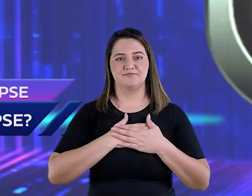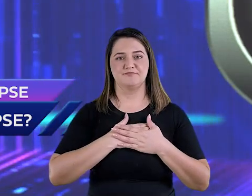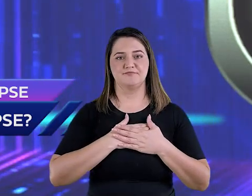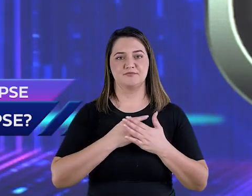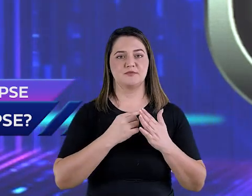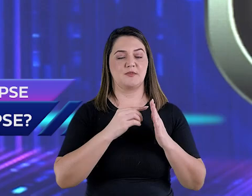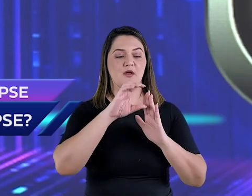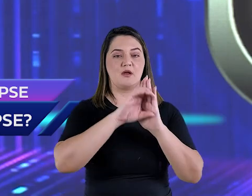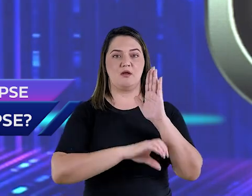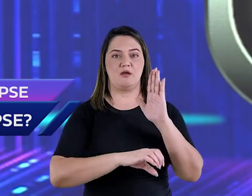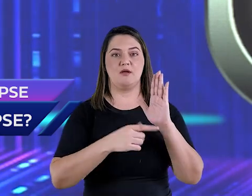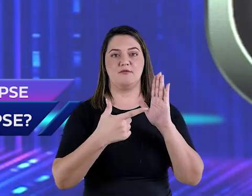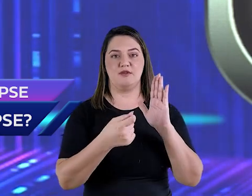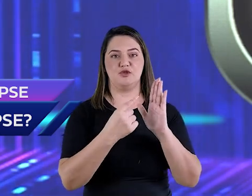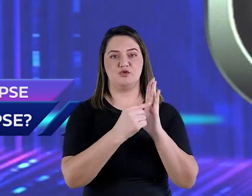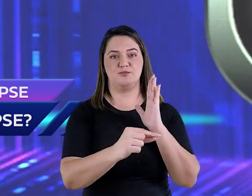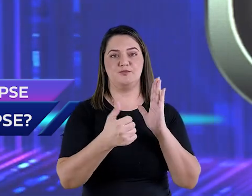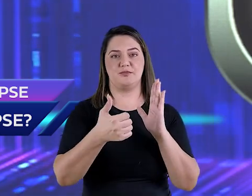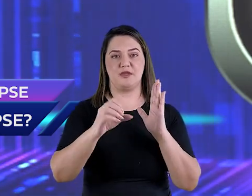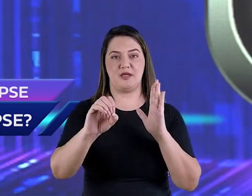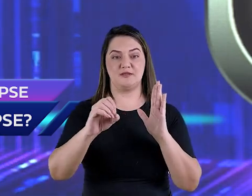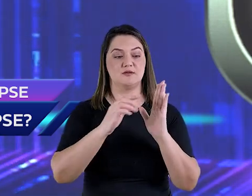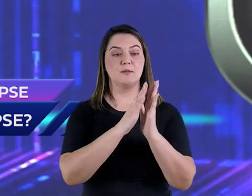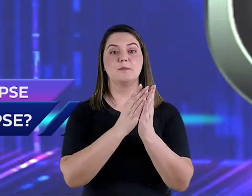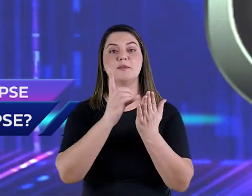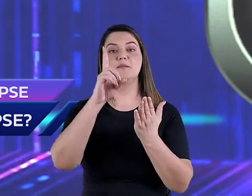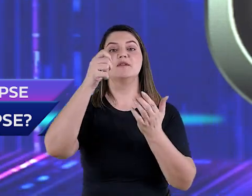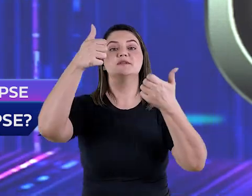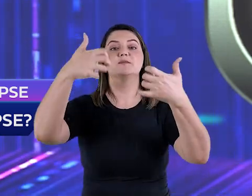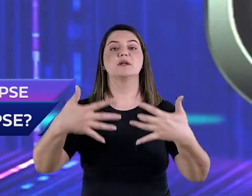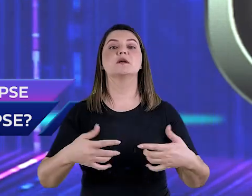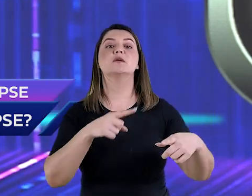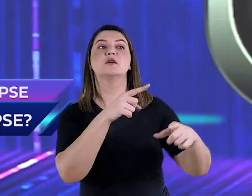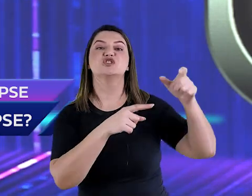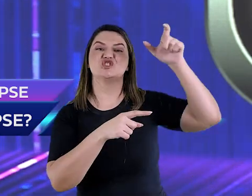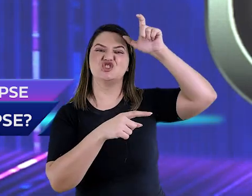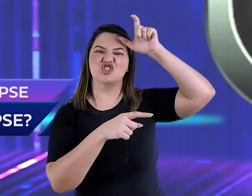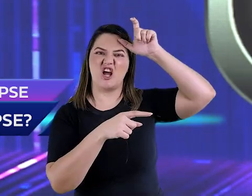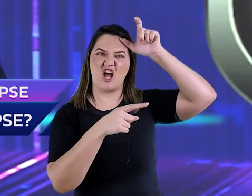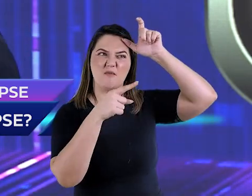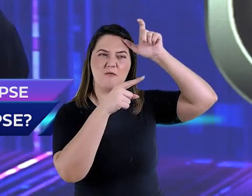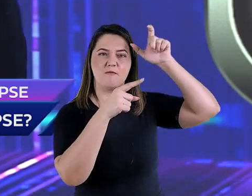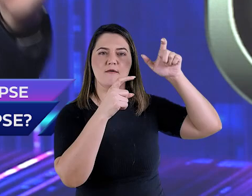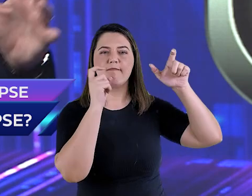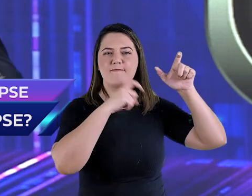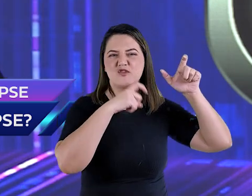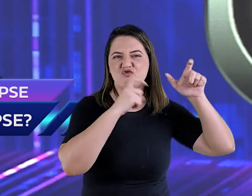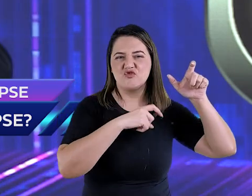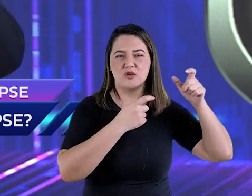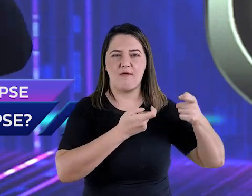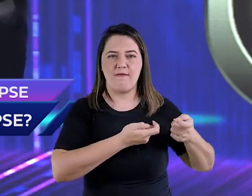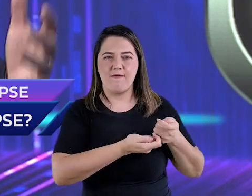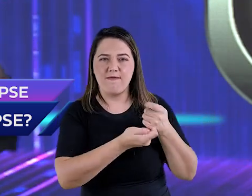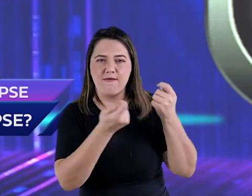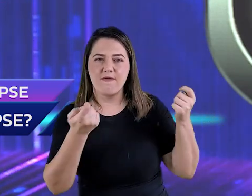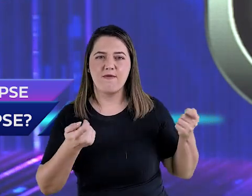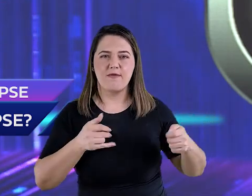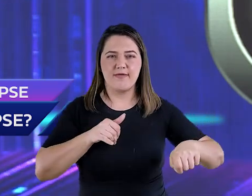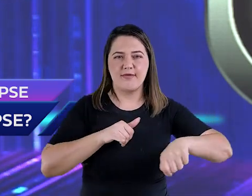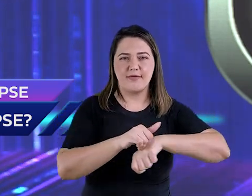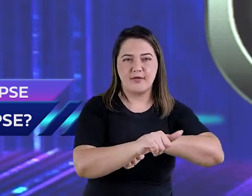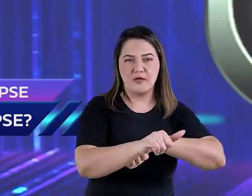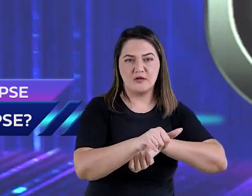versículo 10 de Apocalipse capítulo 20, a Bíblia diz que o diabo, que é o sedutor, o grande